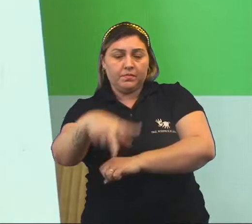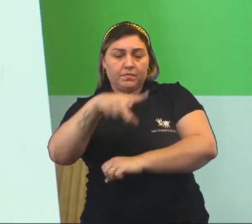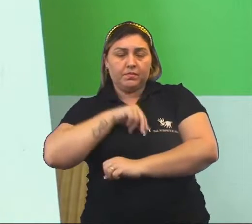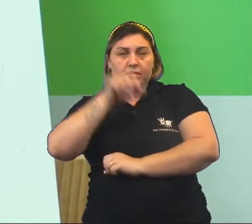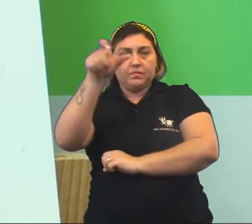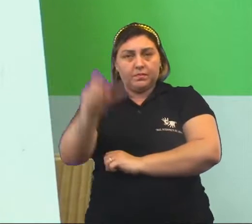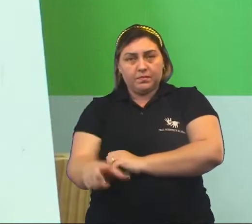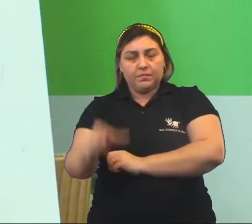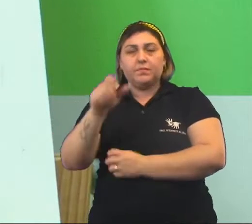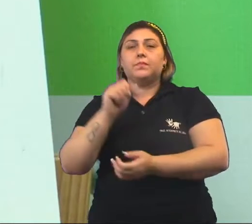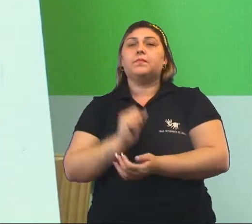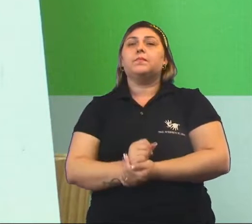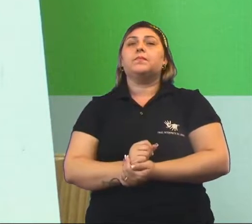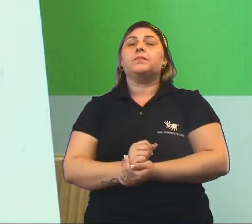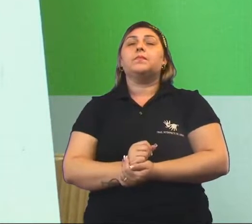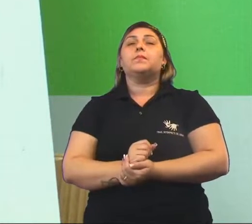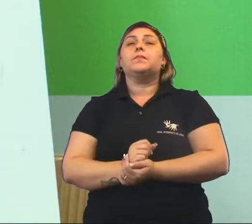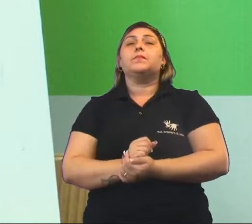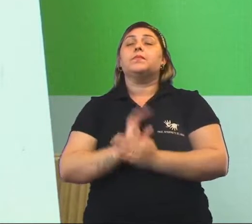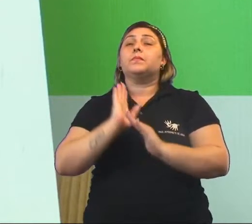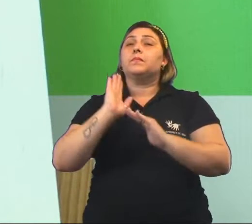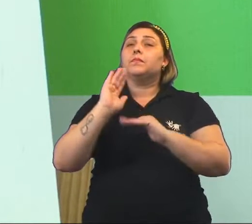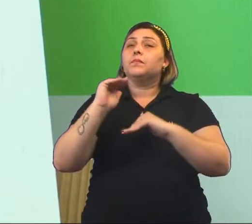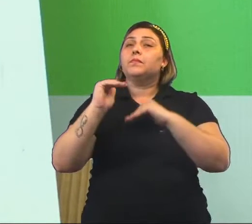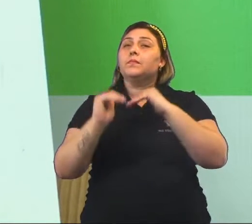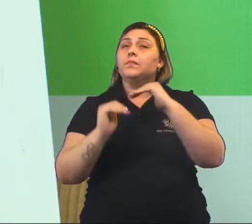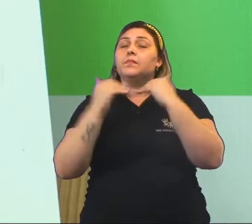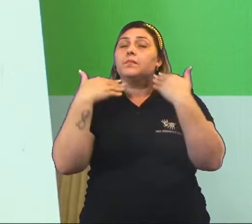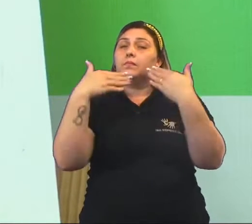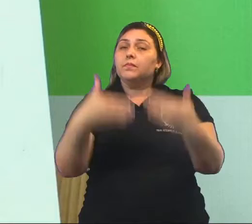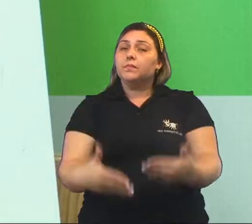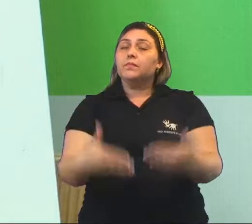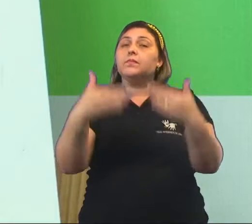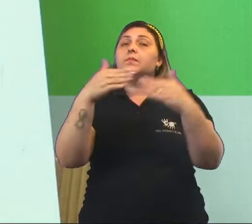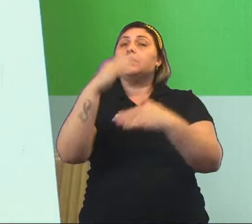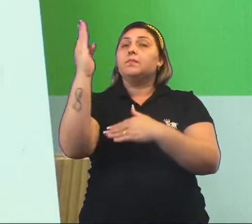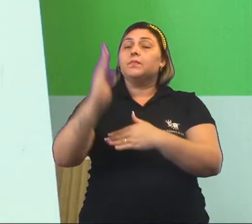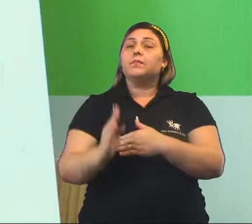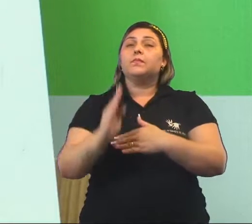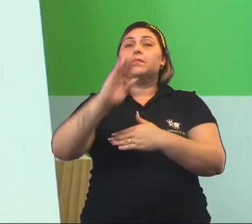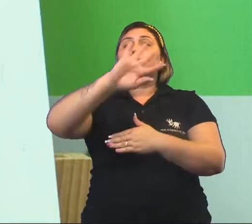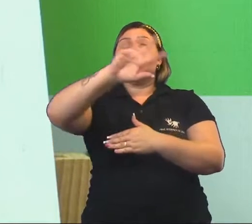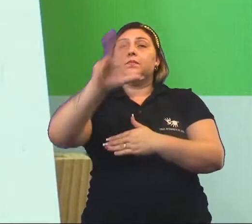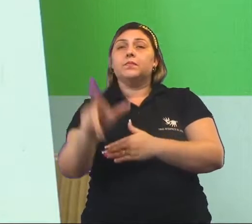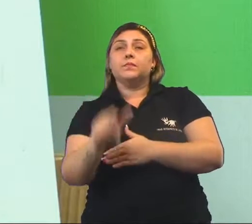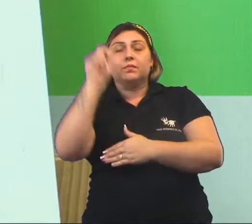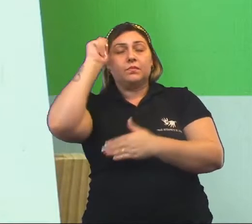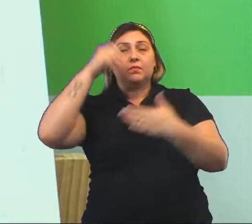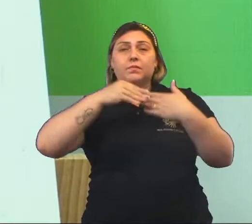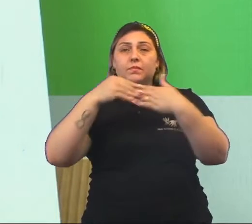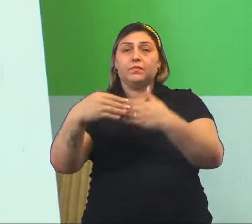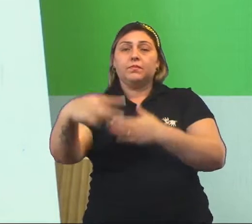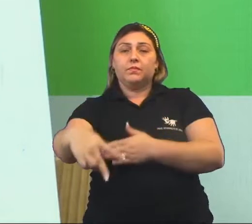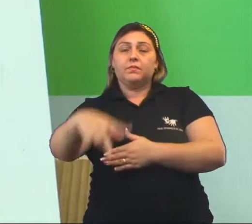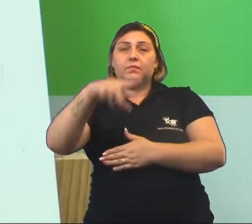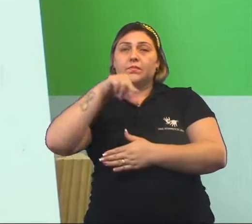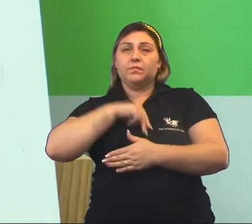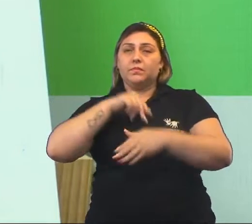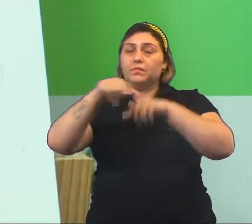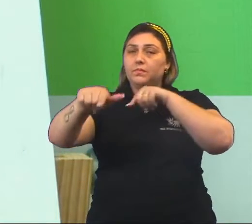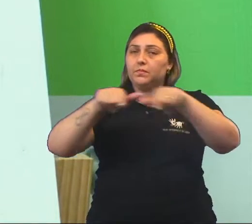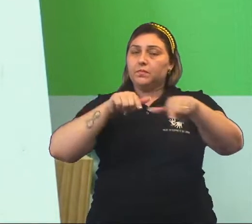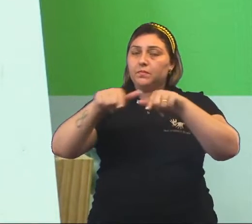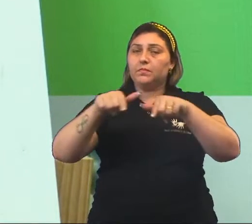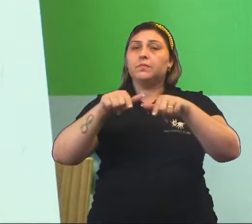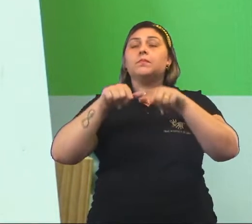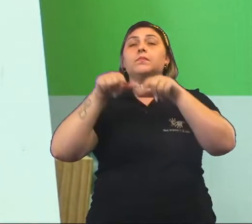portugueses. Então, pouco a pouco, chegavam ao Brasil negros vindo da África, trazidos por Portugal para trabalhar